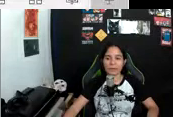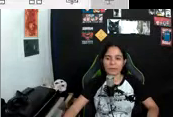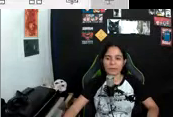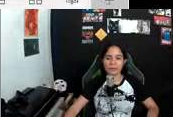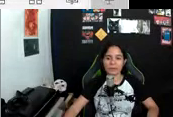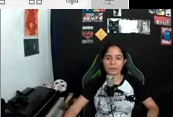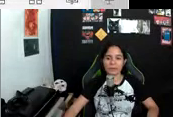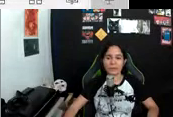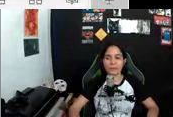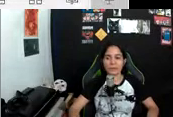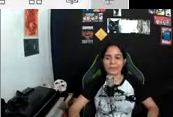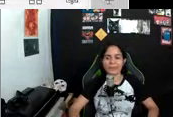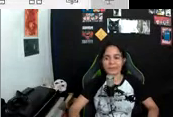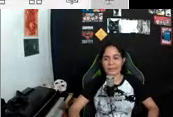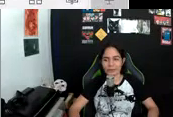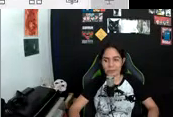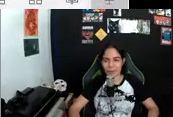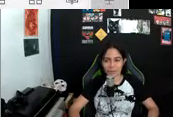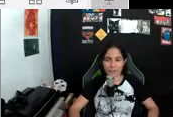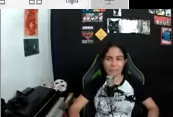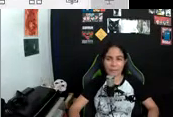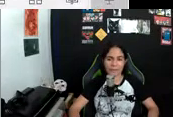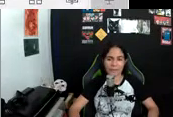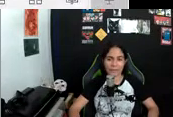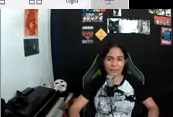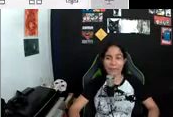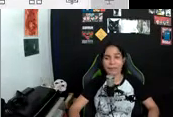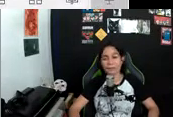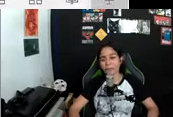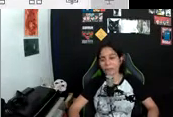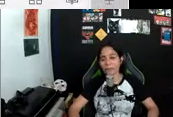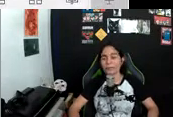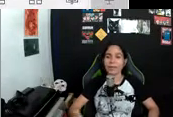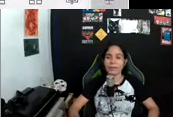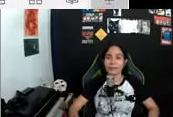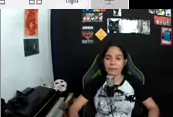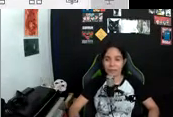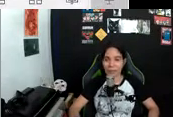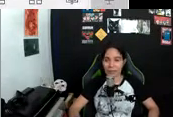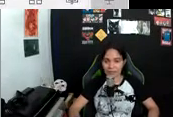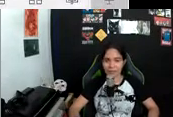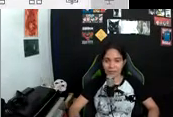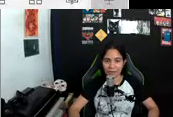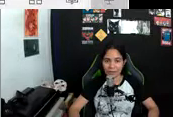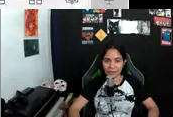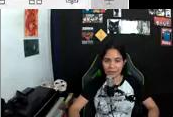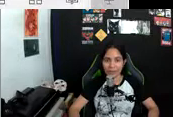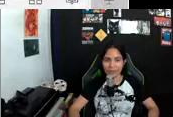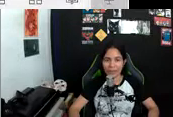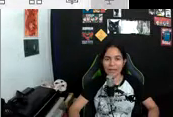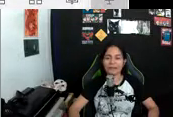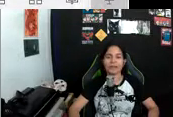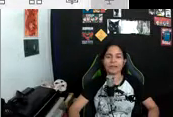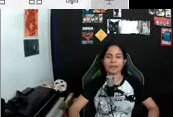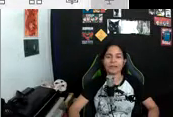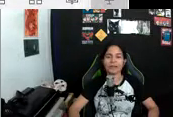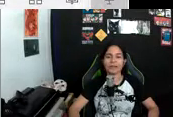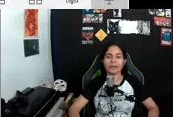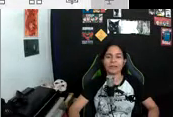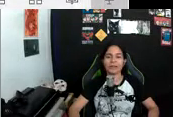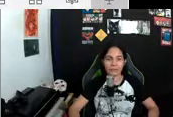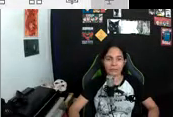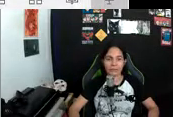5 de maio é considerado o Dia Internacional da Parteira. Em maio também, né, a gente tem a Semana de Enfermagem,